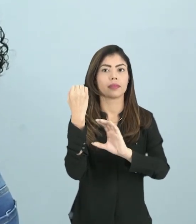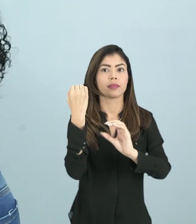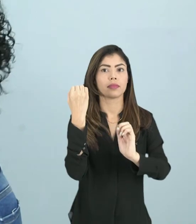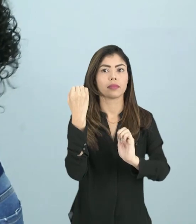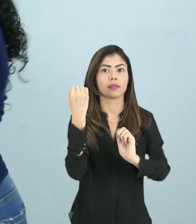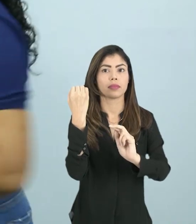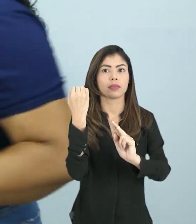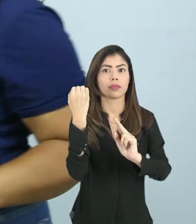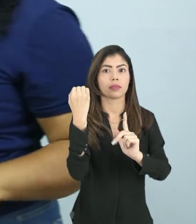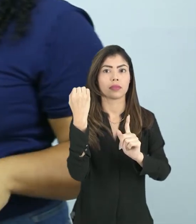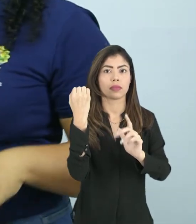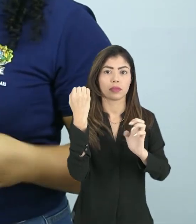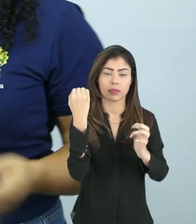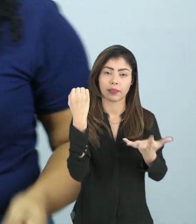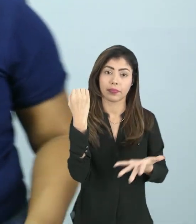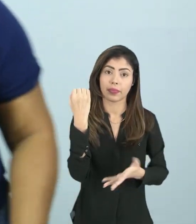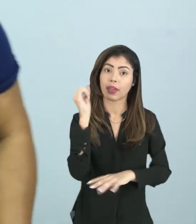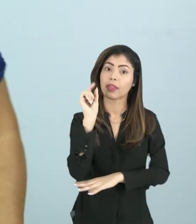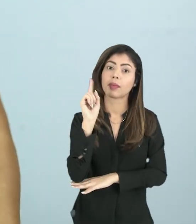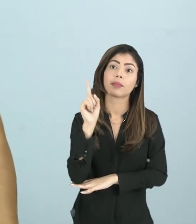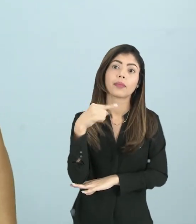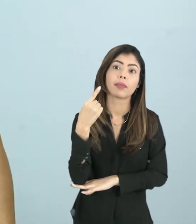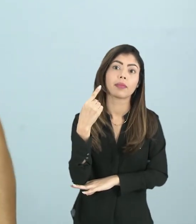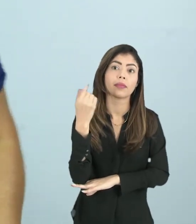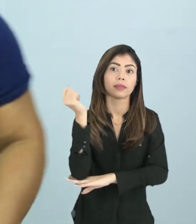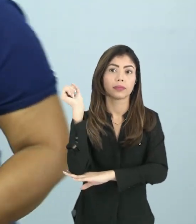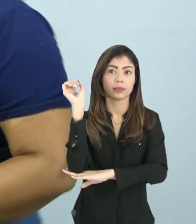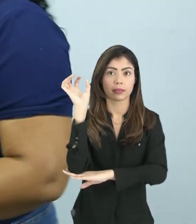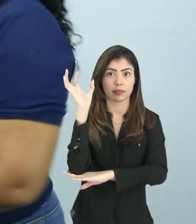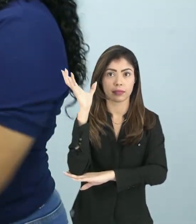aqui. E aí, nasceram as